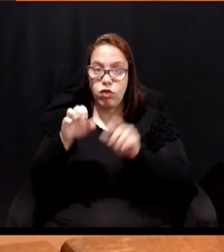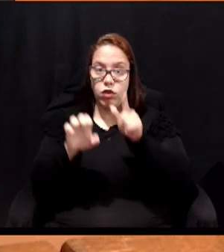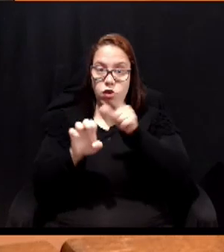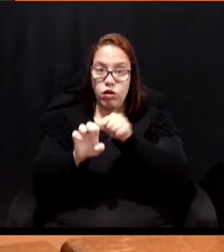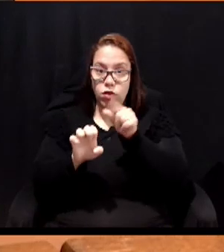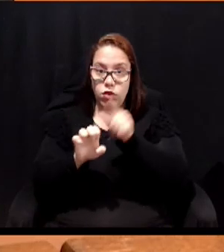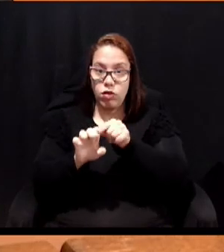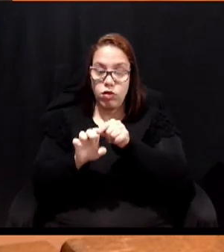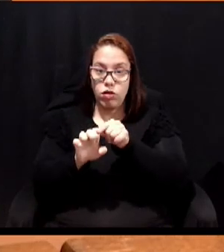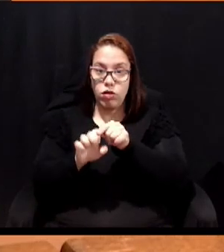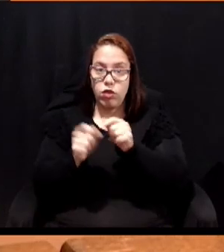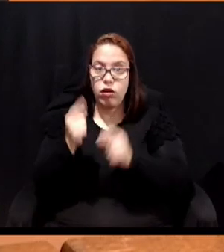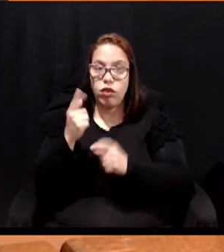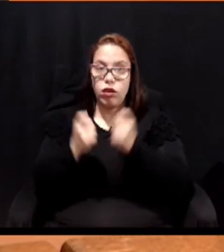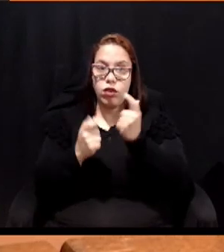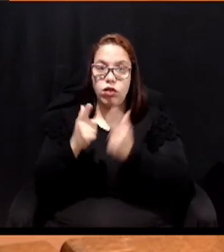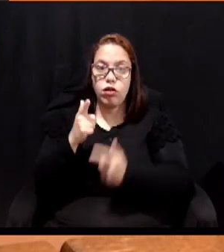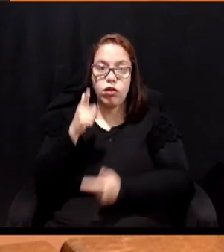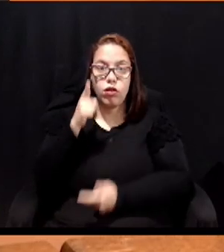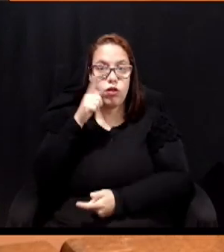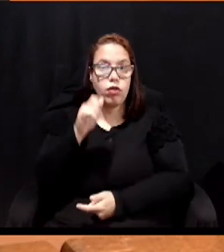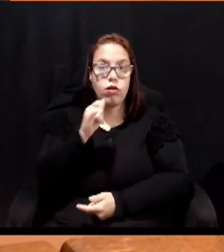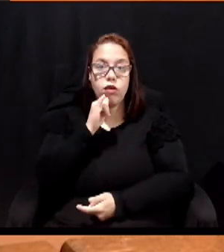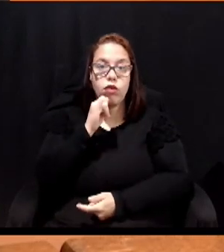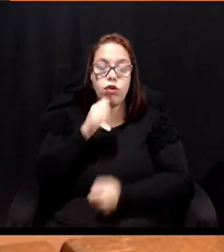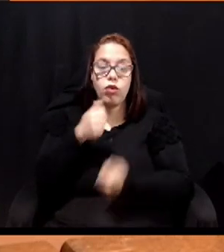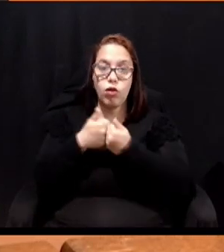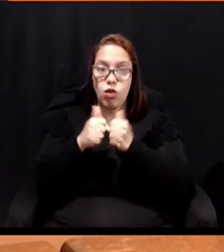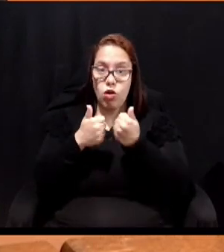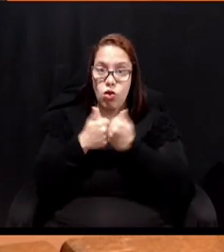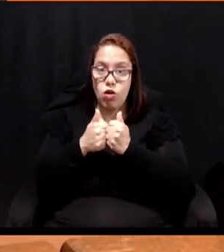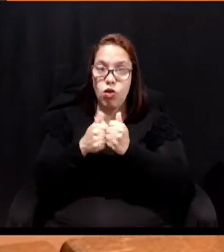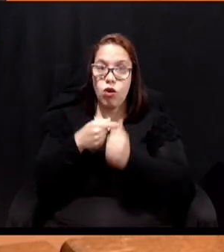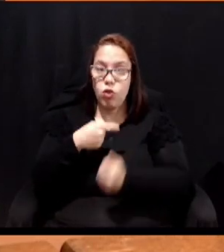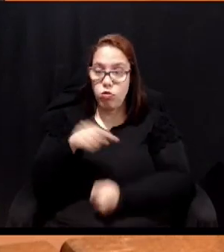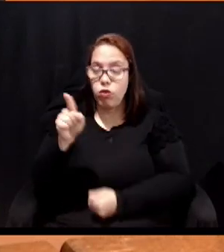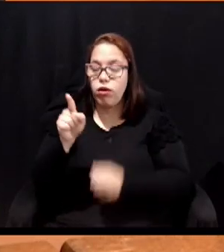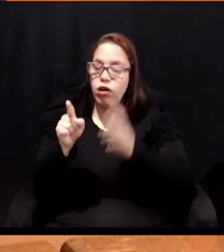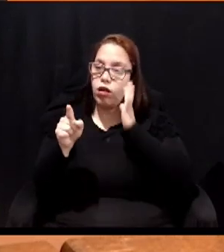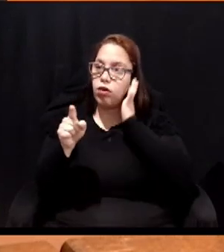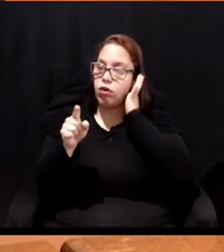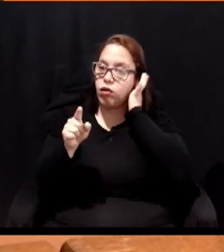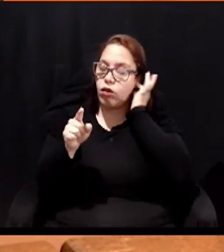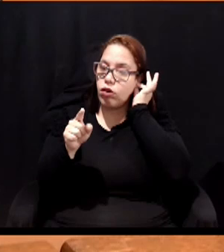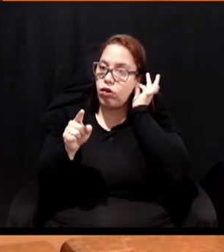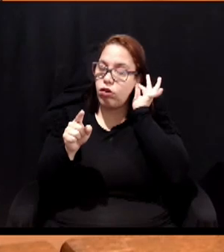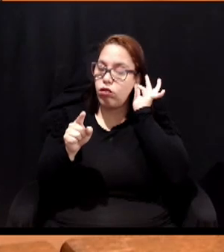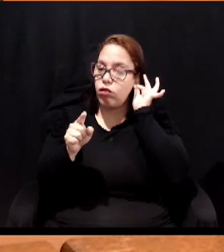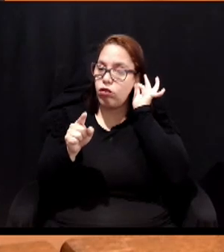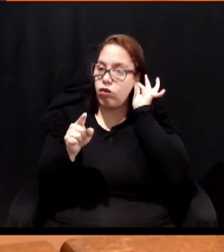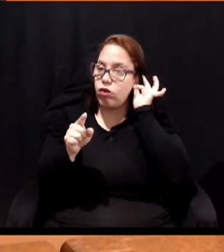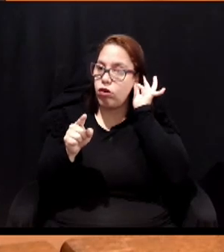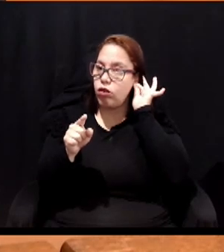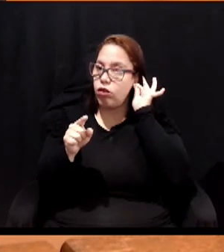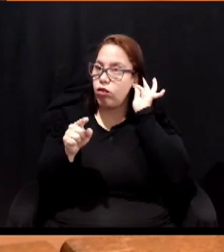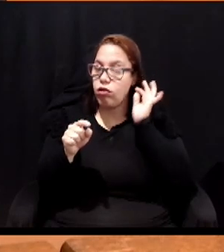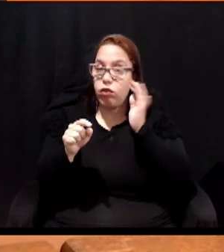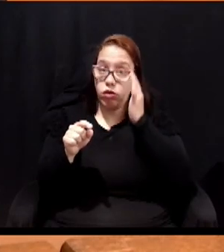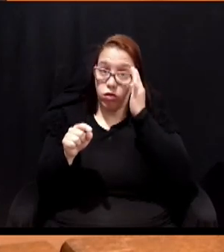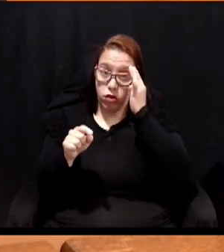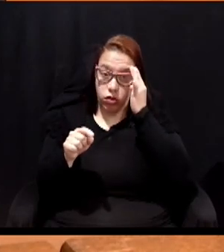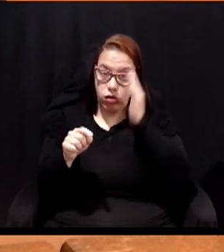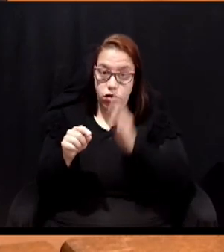talvez consiga, por exemplo, um ônibus para ir, sabe? E estadia lá dentro para ficar